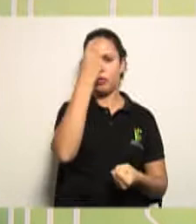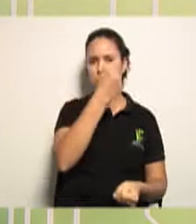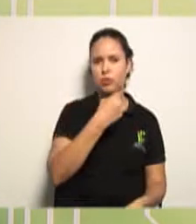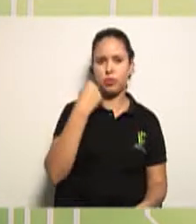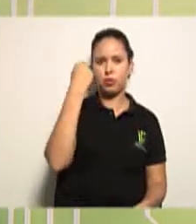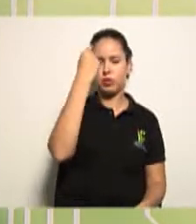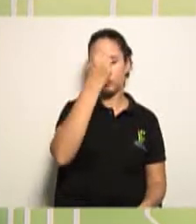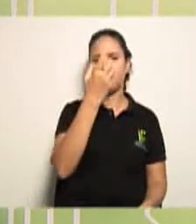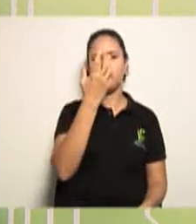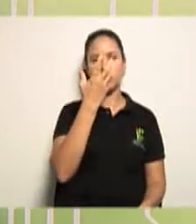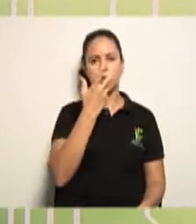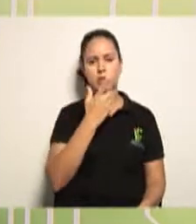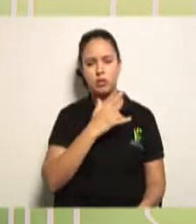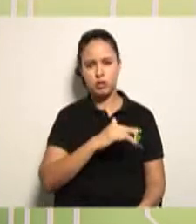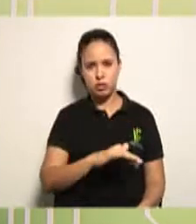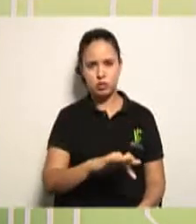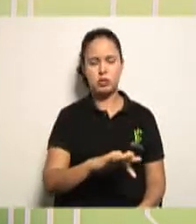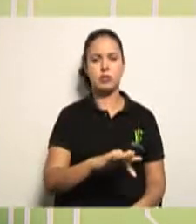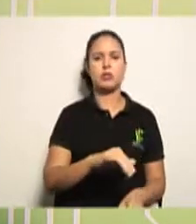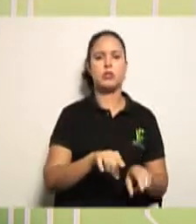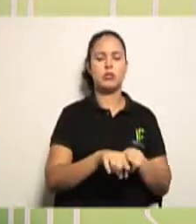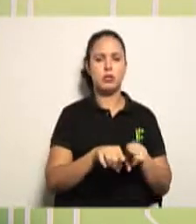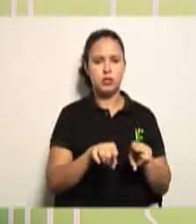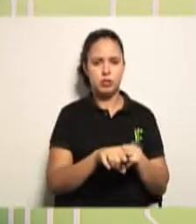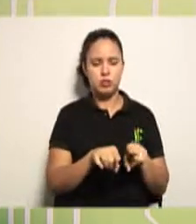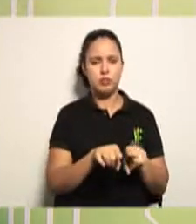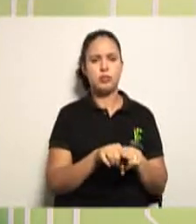das crianças e na questão